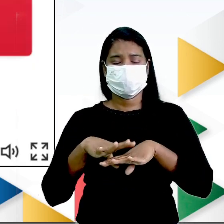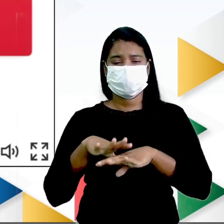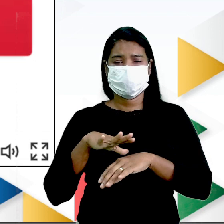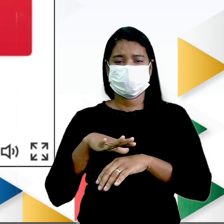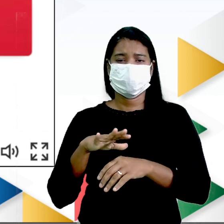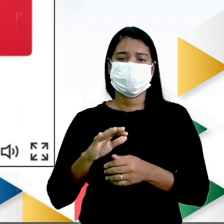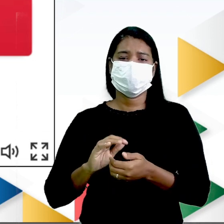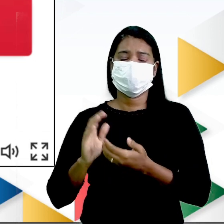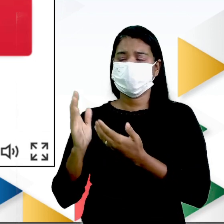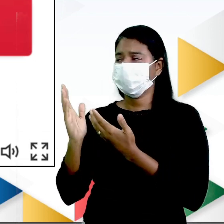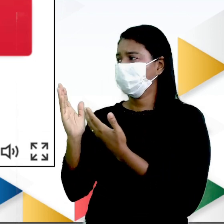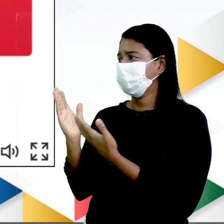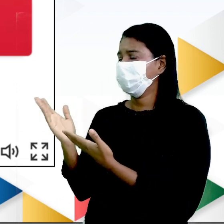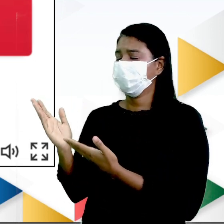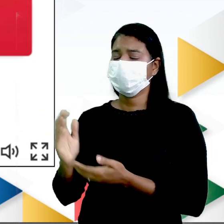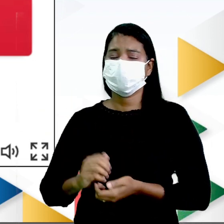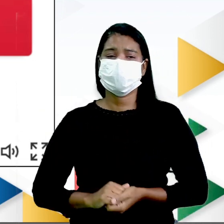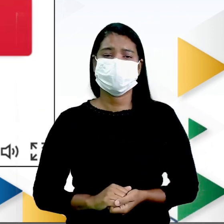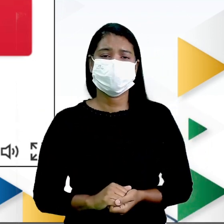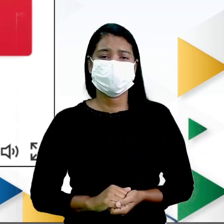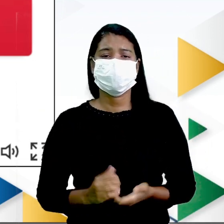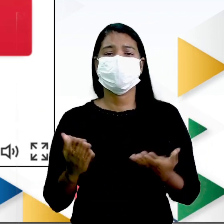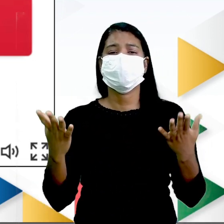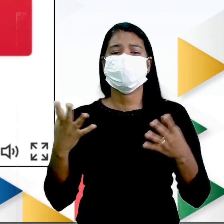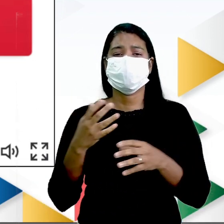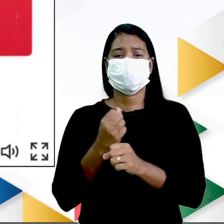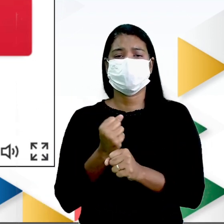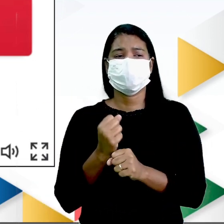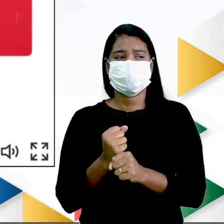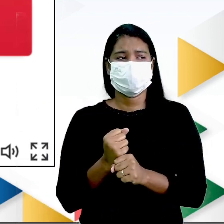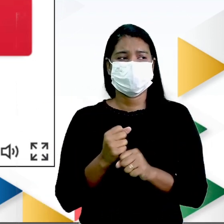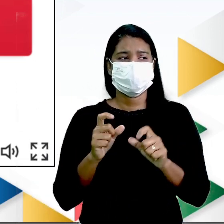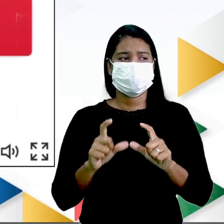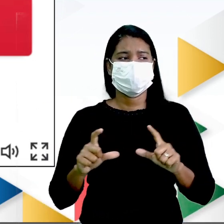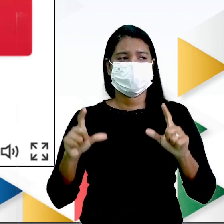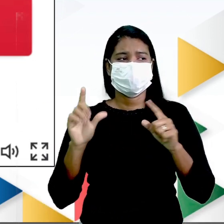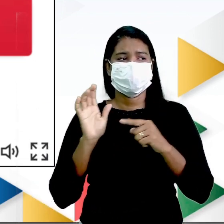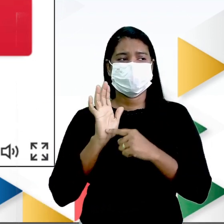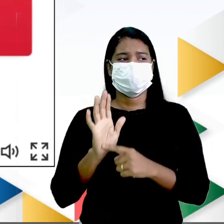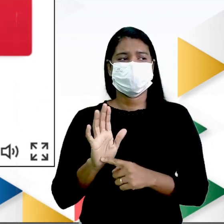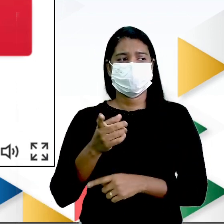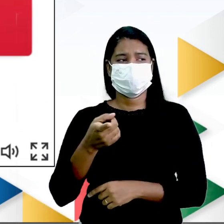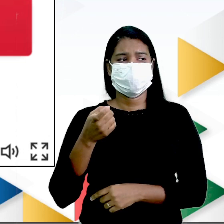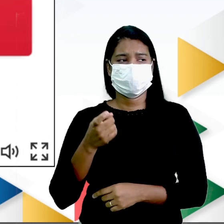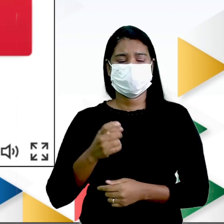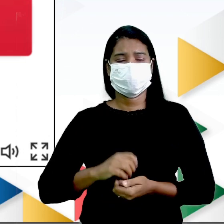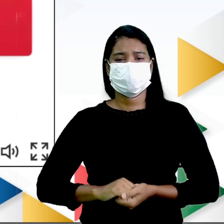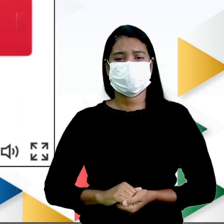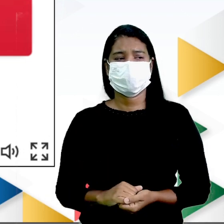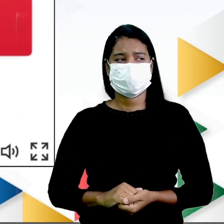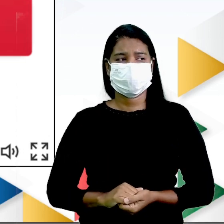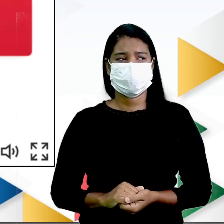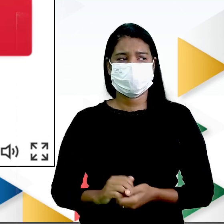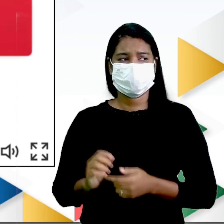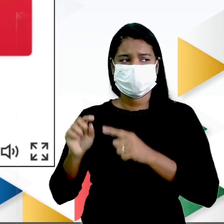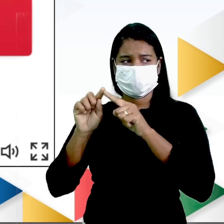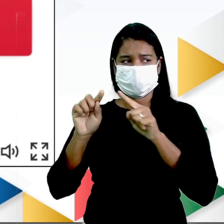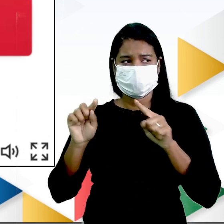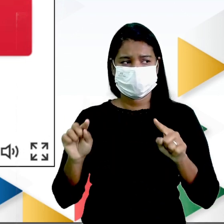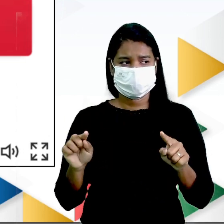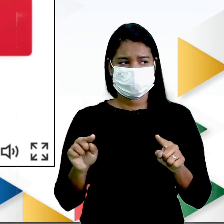Word Wall. Qual é o valor do ângulo representado pela letra X? Então, nós temos um triângulo aí do